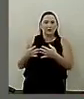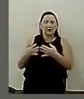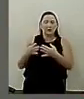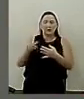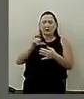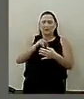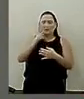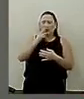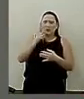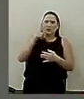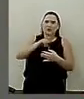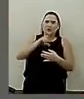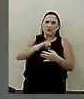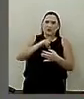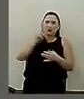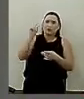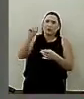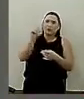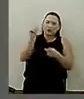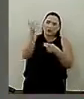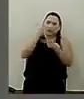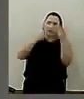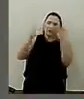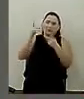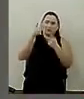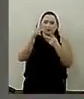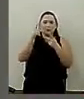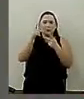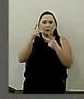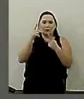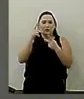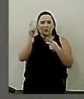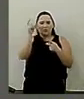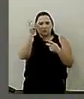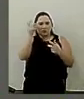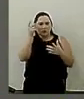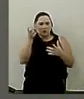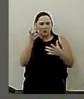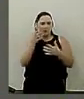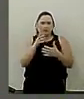voz maligna nessa tempestade. Nada a ver.